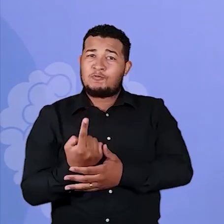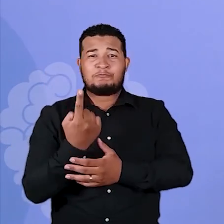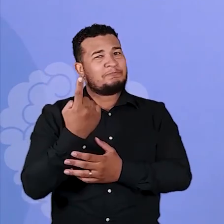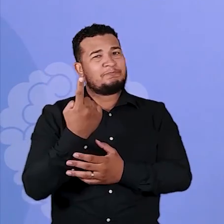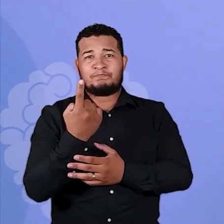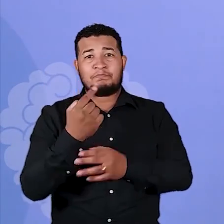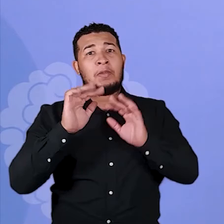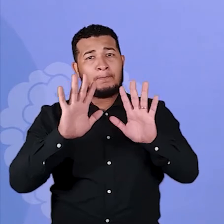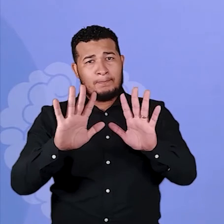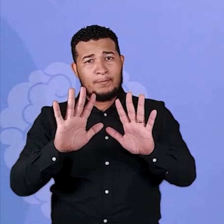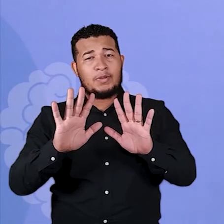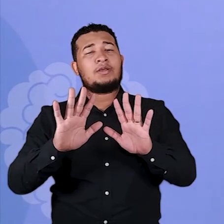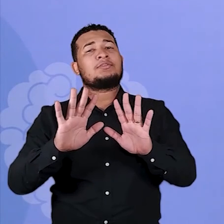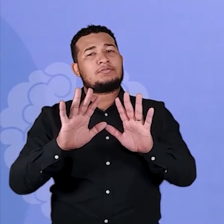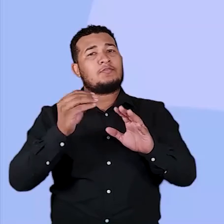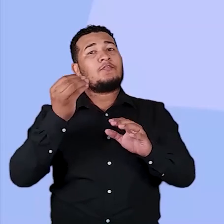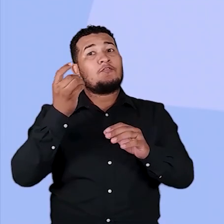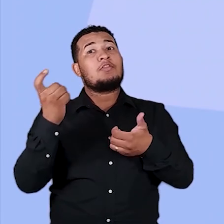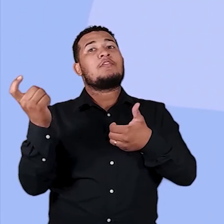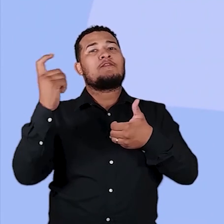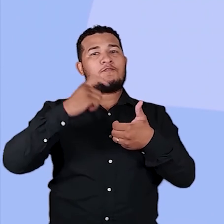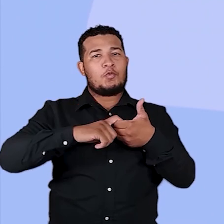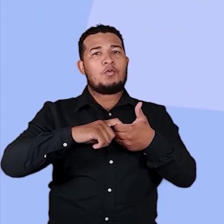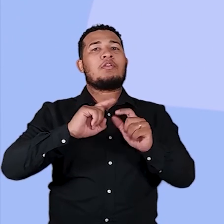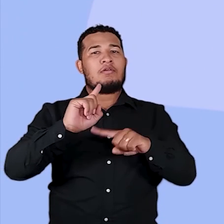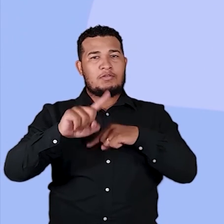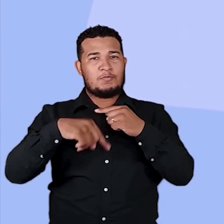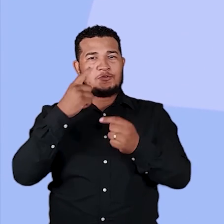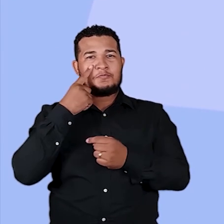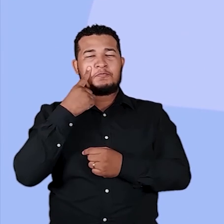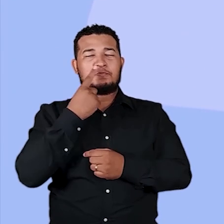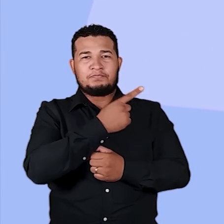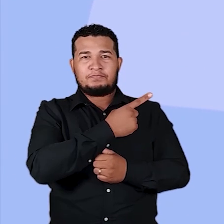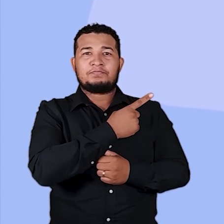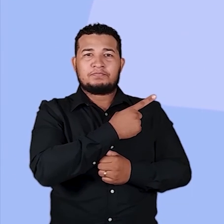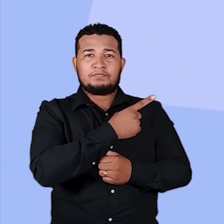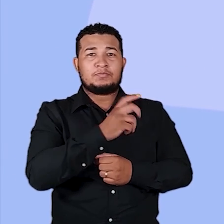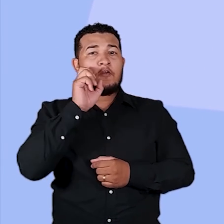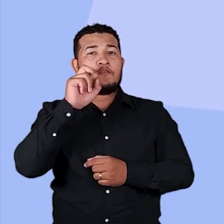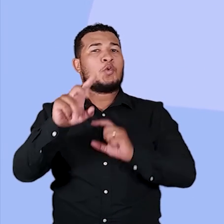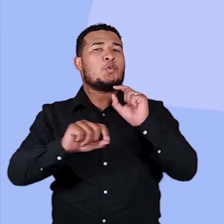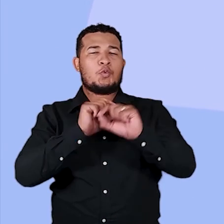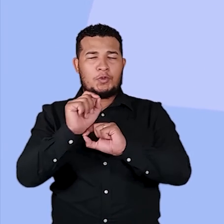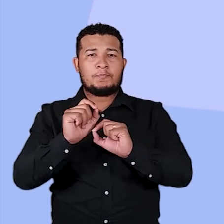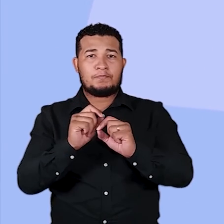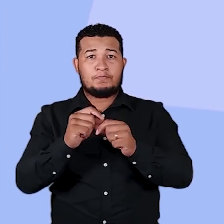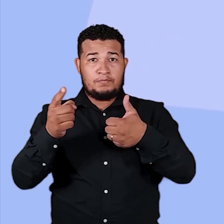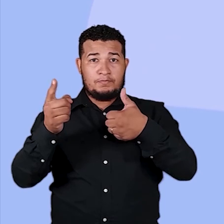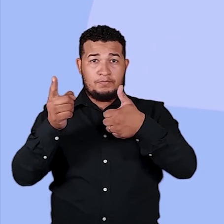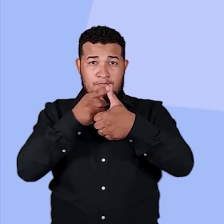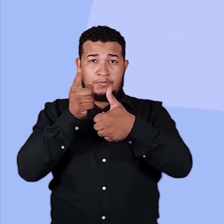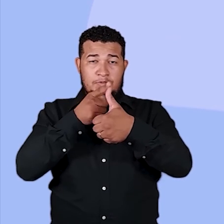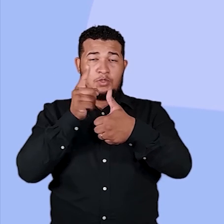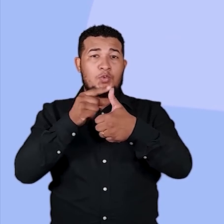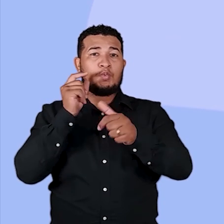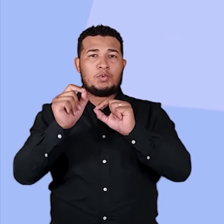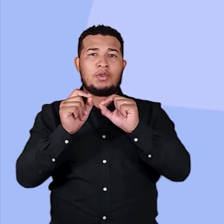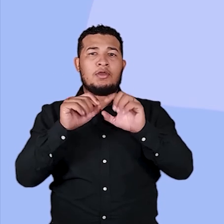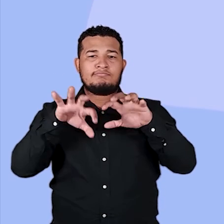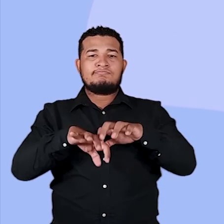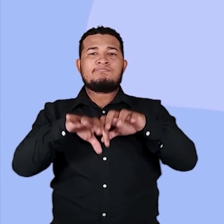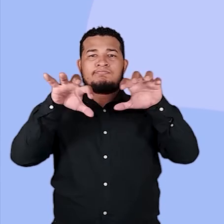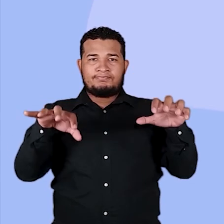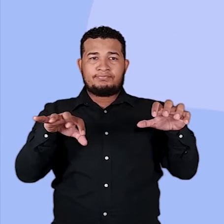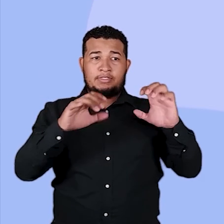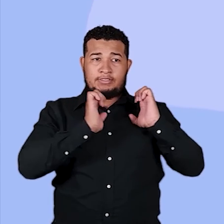uma videoaula, mas vamos fazer uma retomada, olha lá na tela. Nós vimos nessa aula, em primeiro lugar,